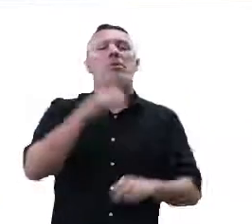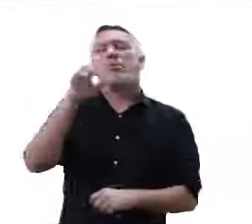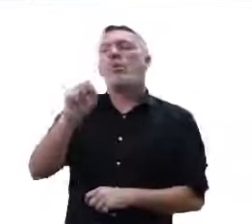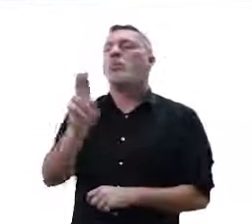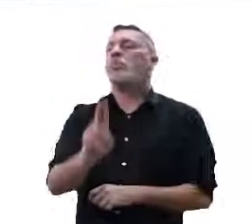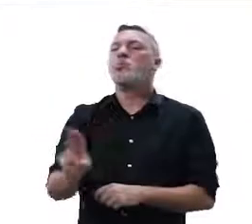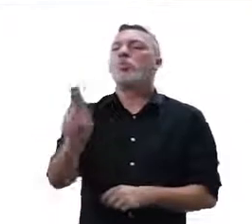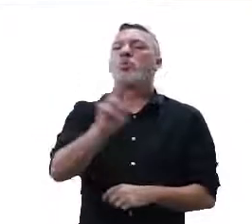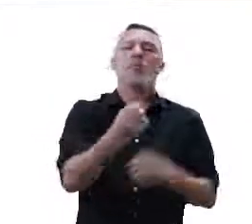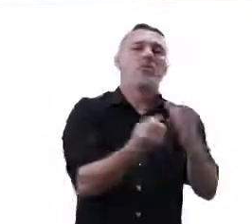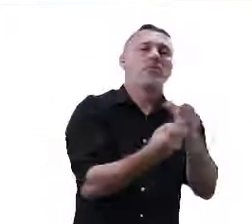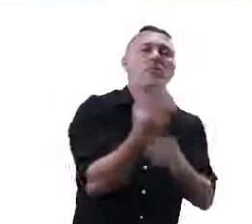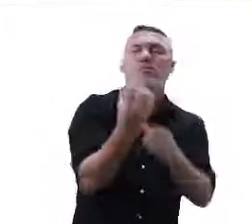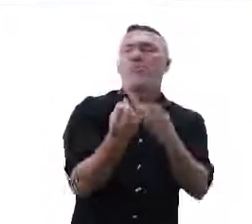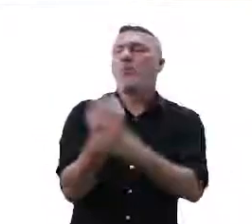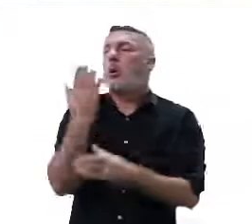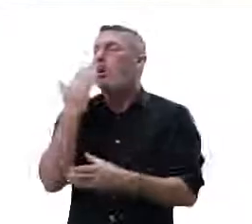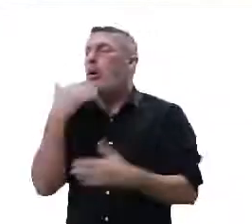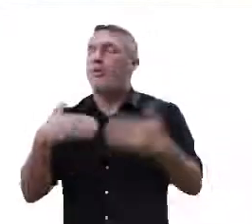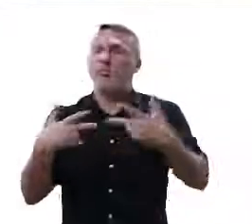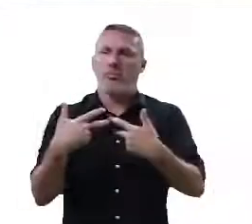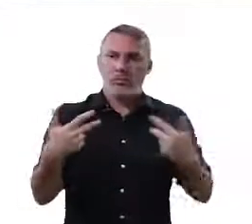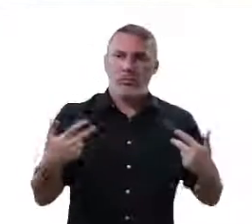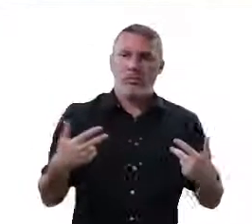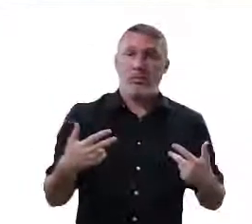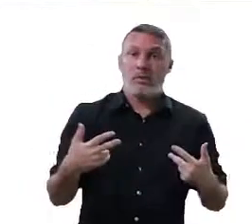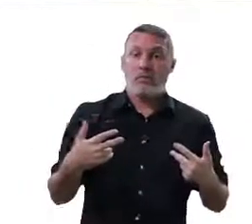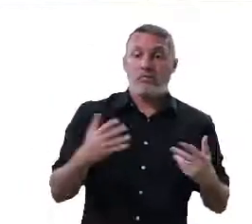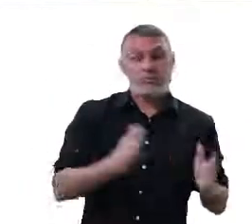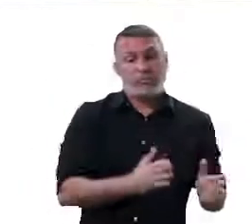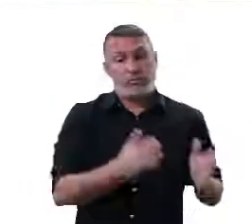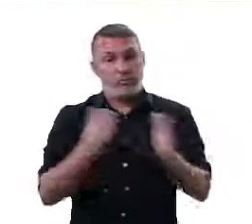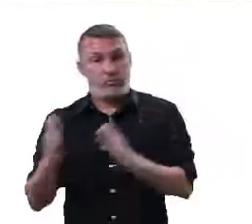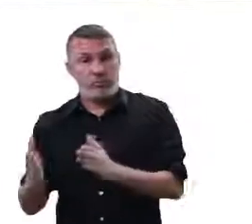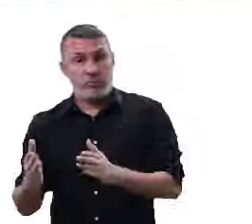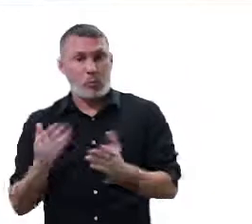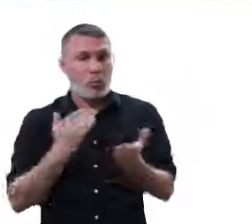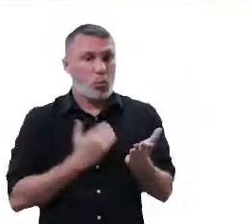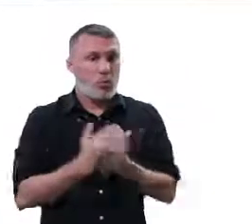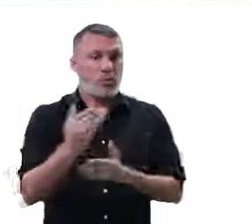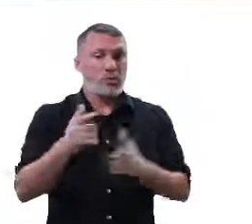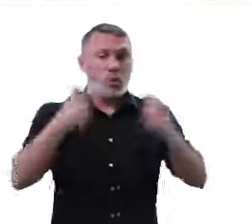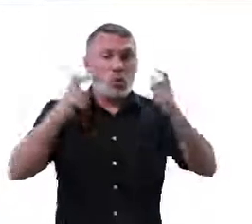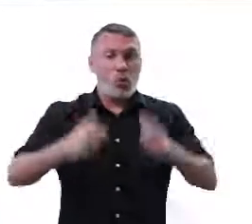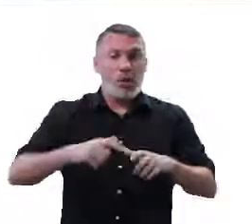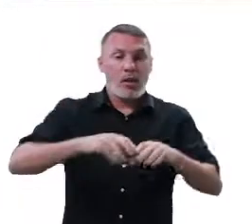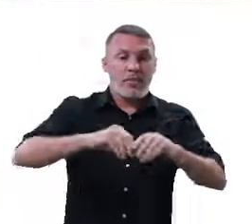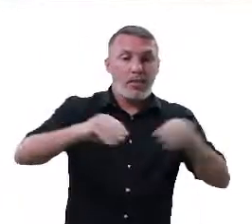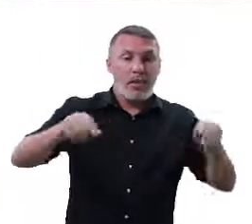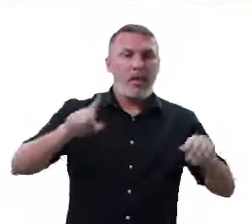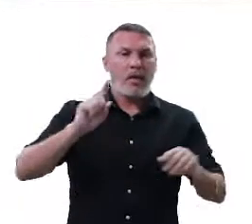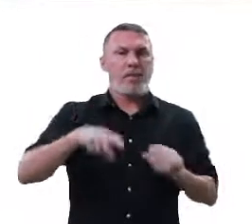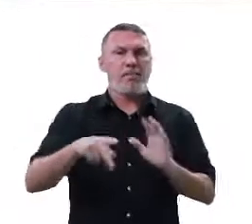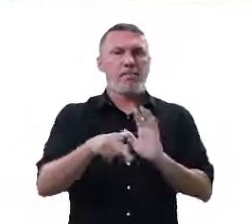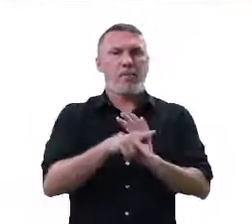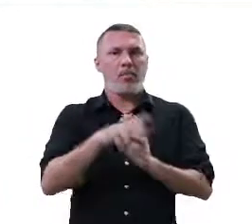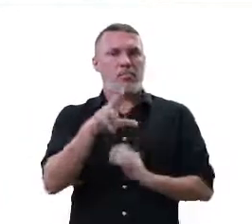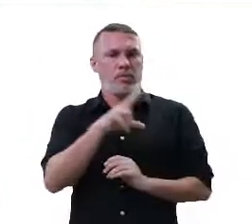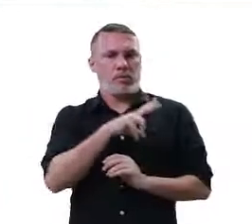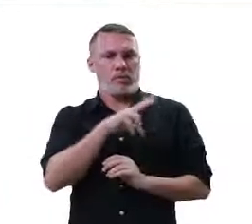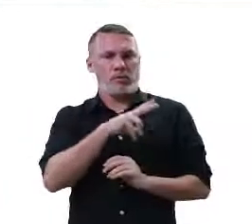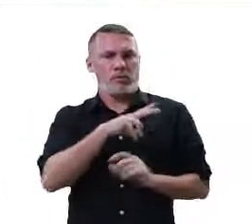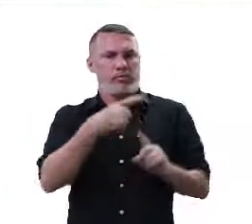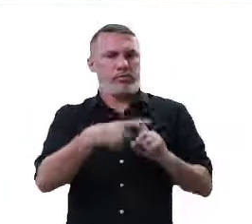sustento. A partir do momento em que você transforma a terra em propriedade privada,